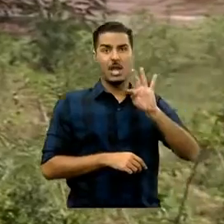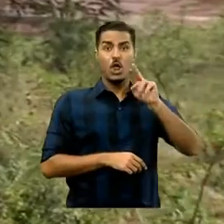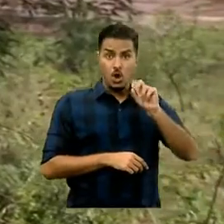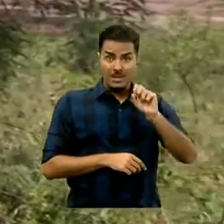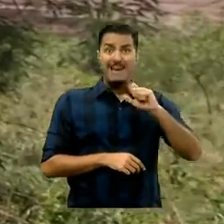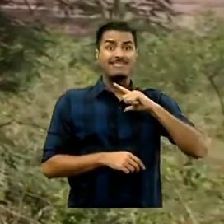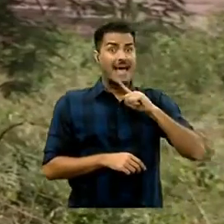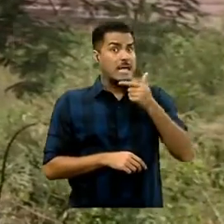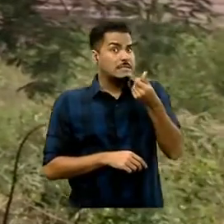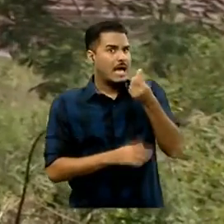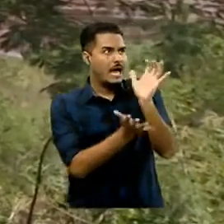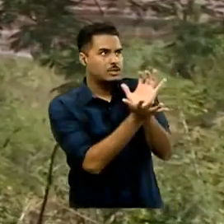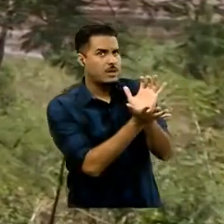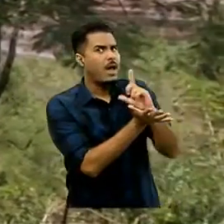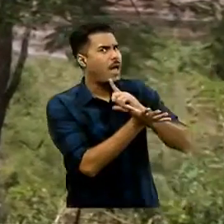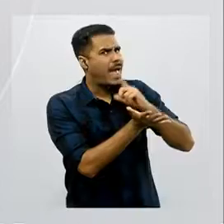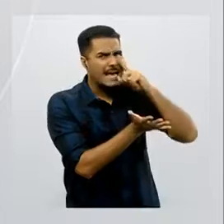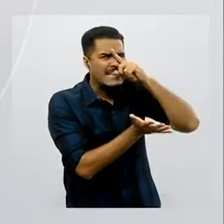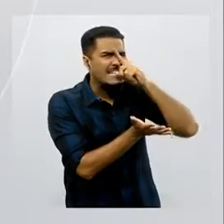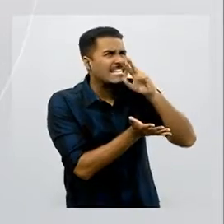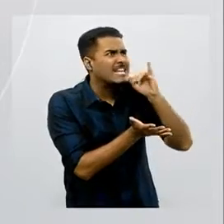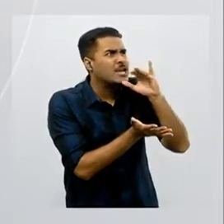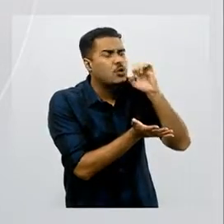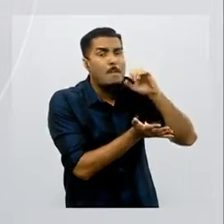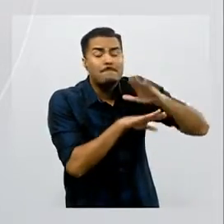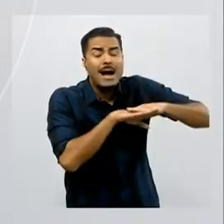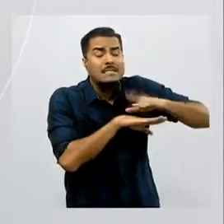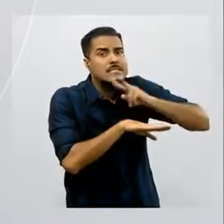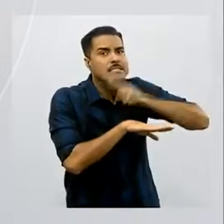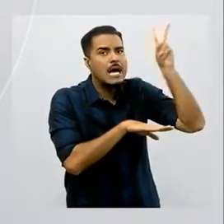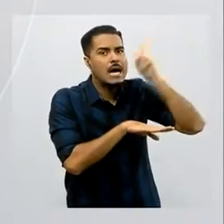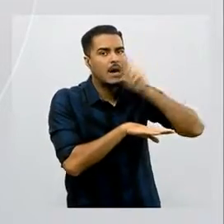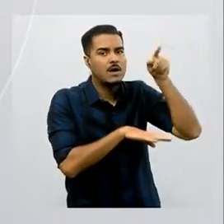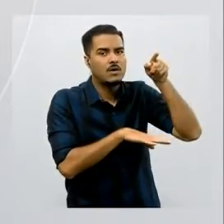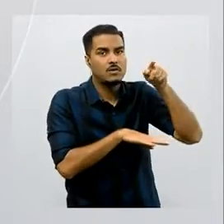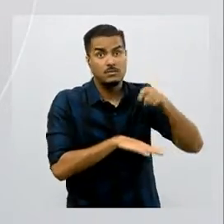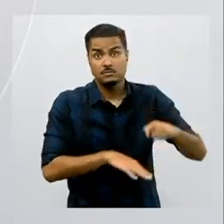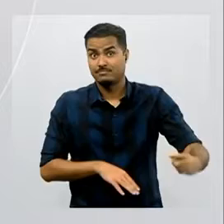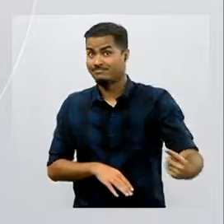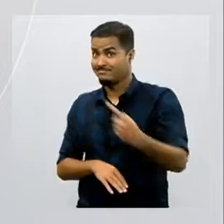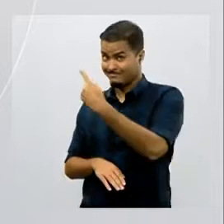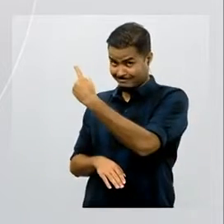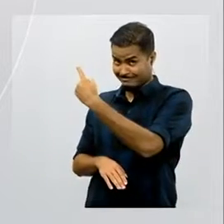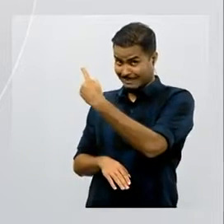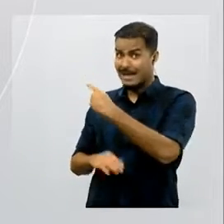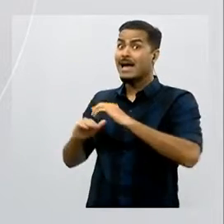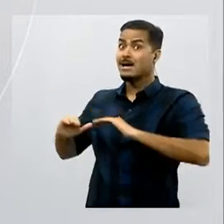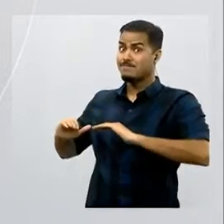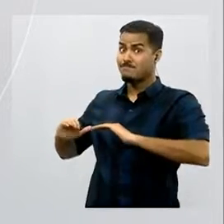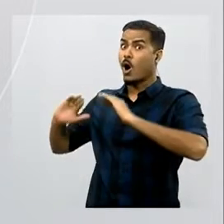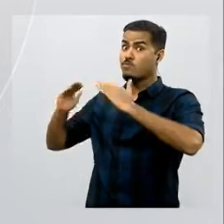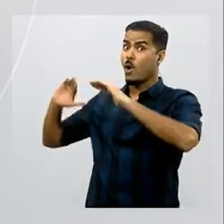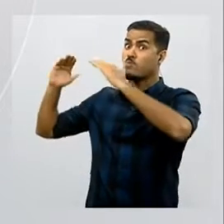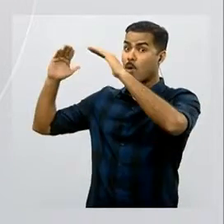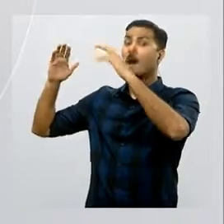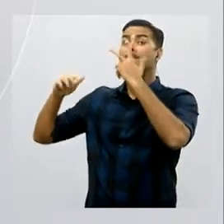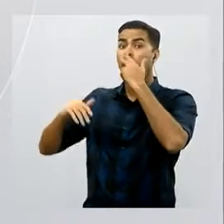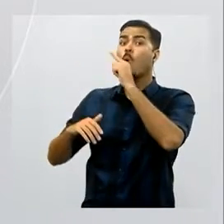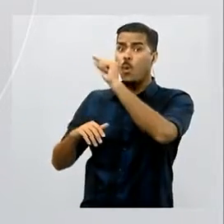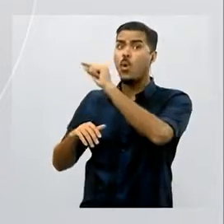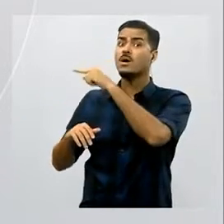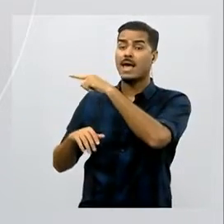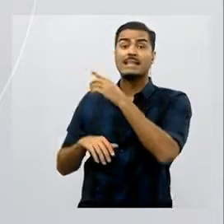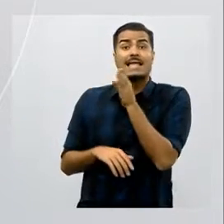é a mais alta em categoria de risco. Aquele monstro que está ali, aparentemente quieto,